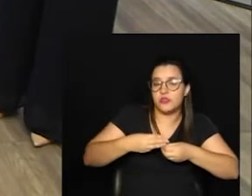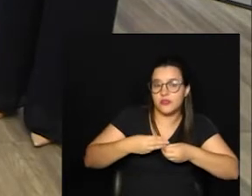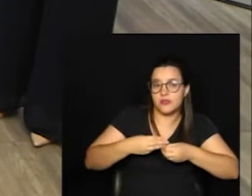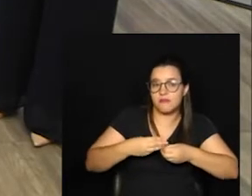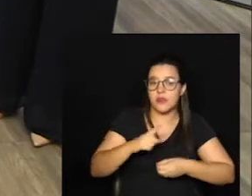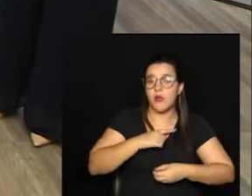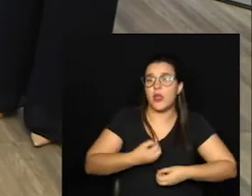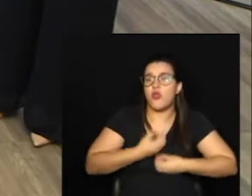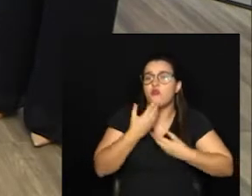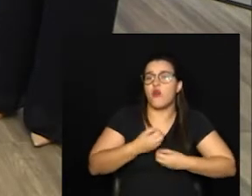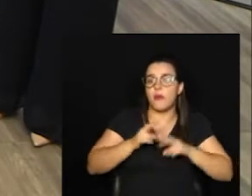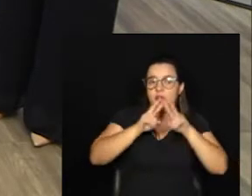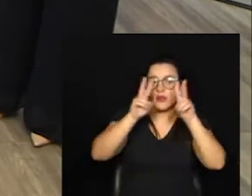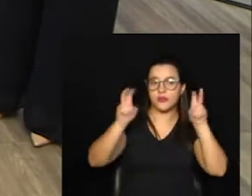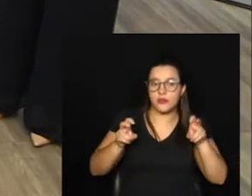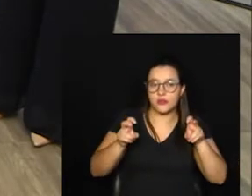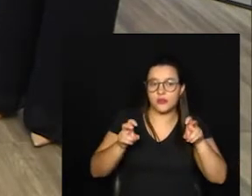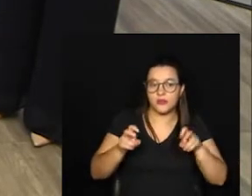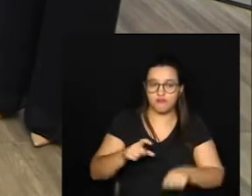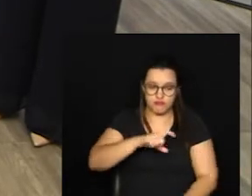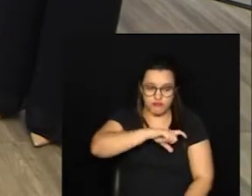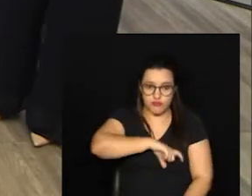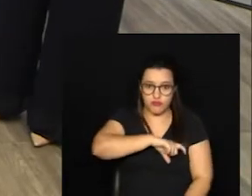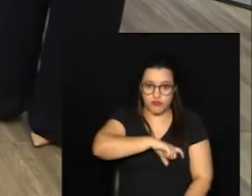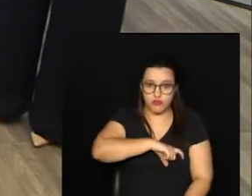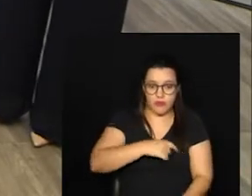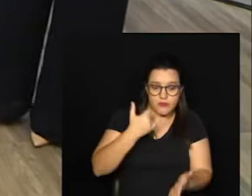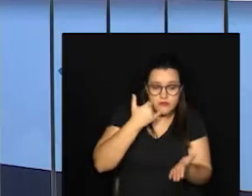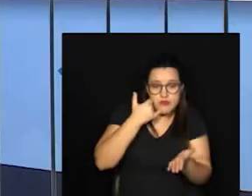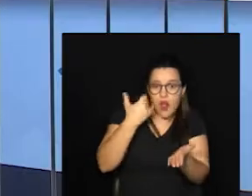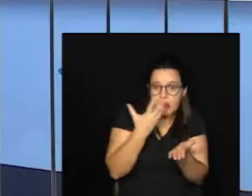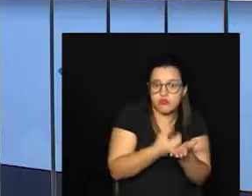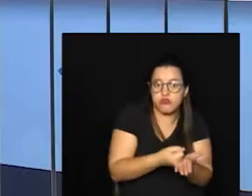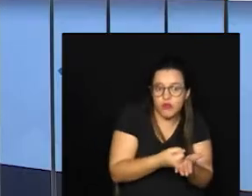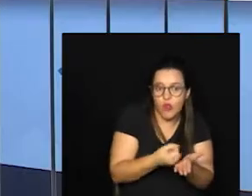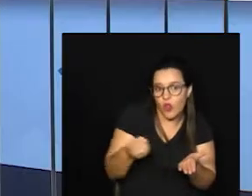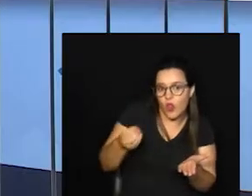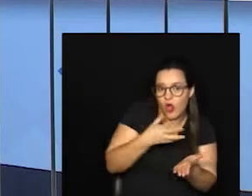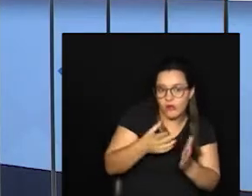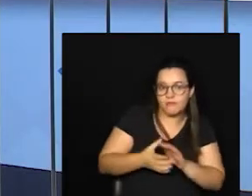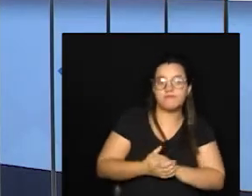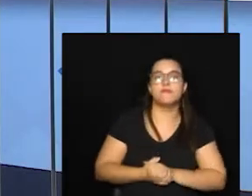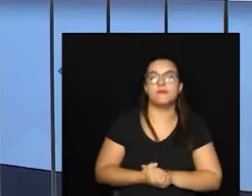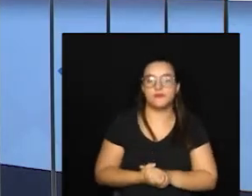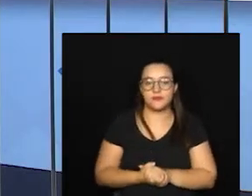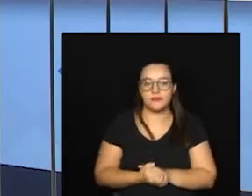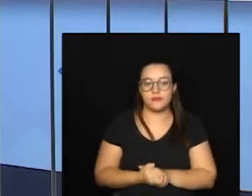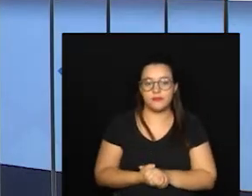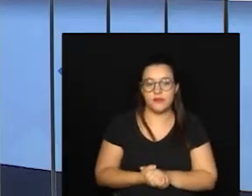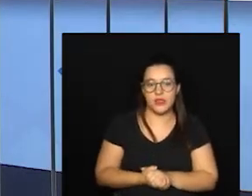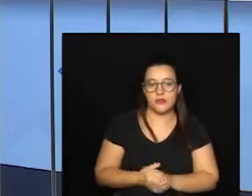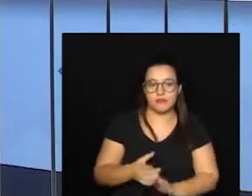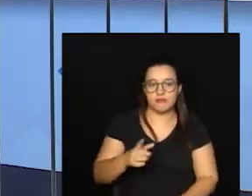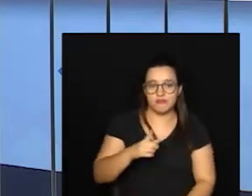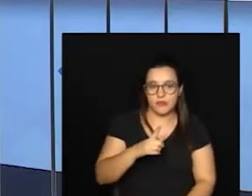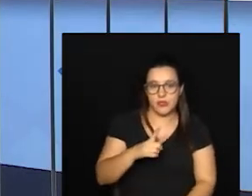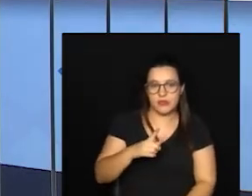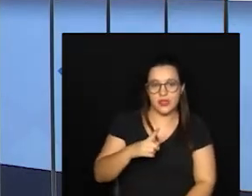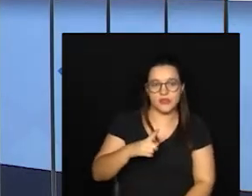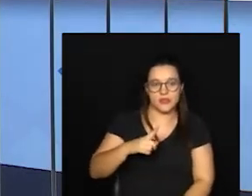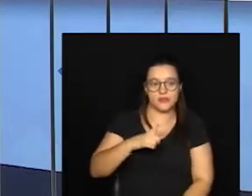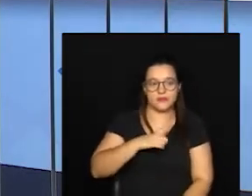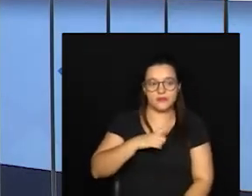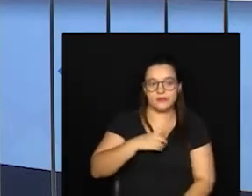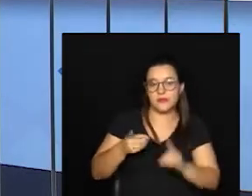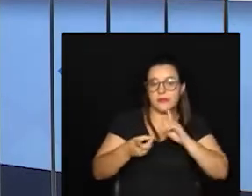tem informações sobre a CNH Digital. Isso mesmo, é um serviço que está sendo disponibilizado pelo Detran aqui de